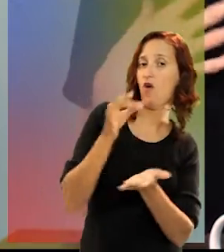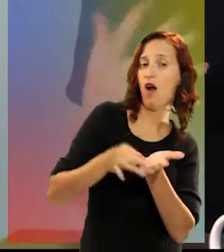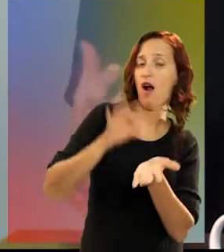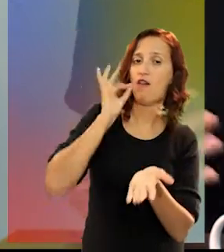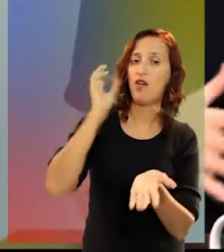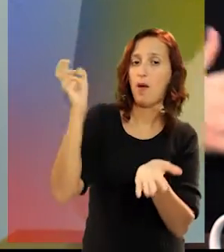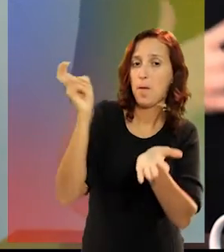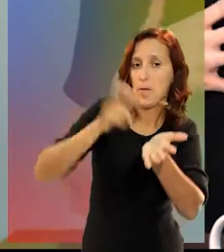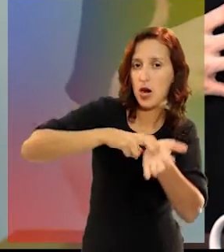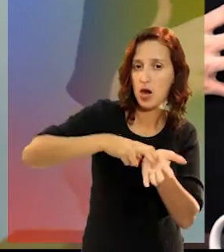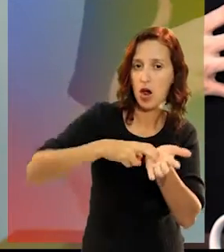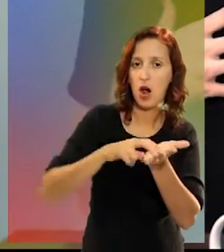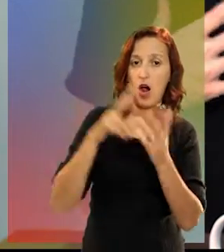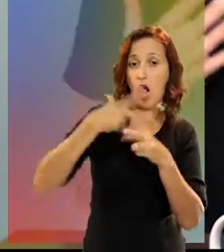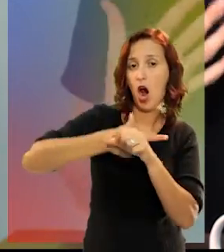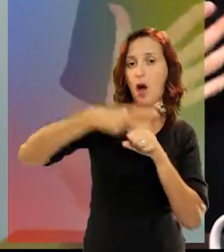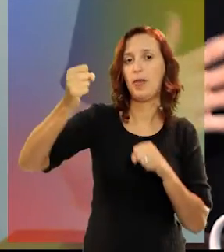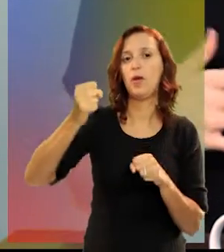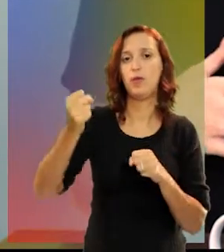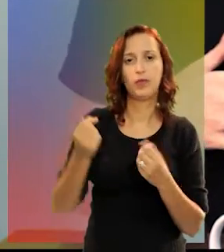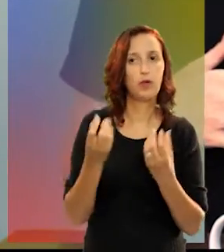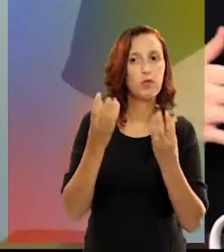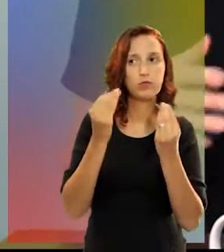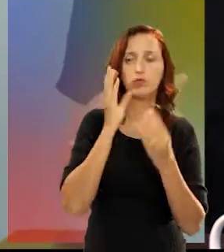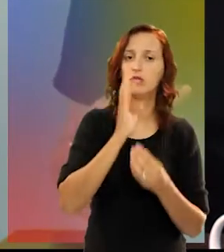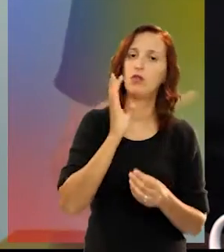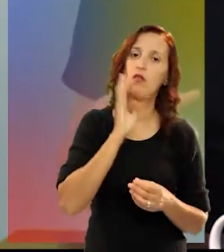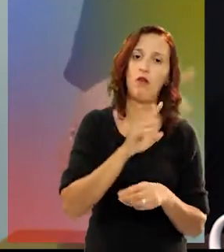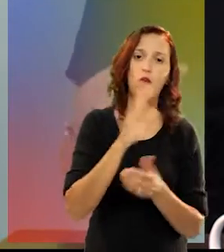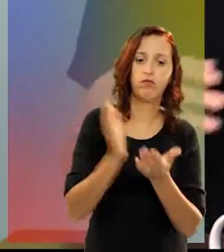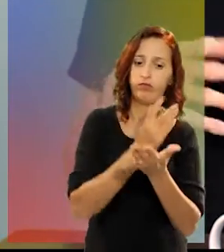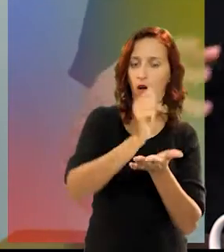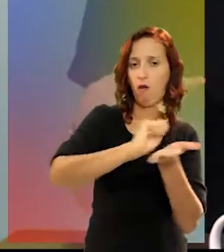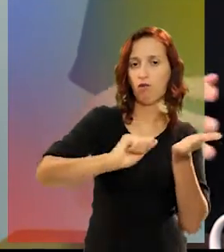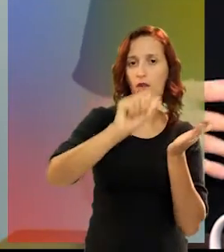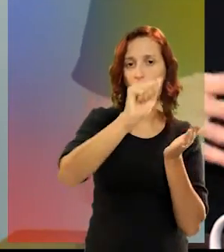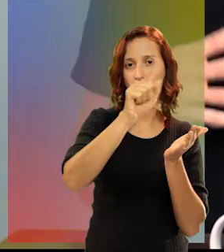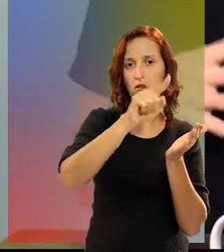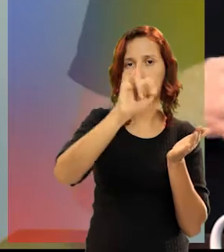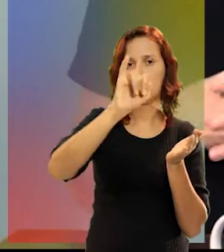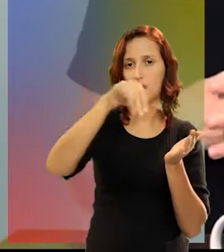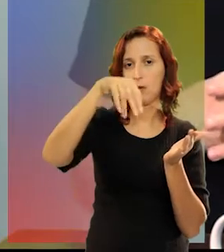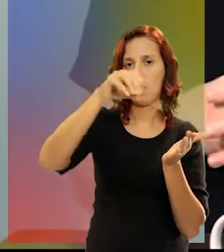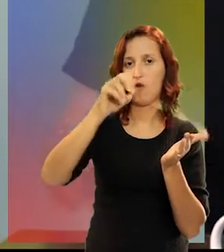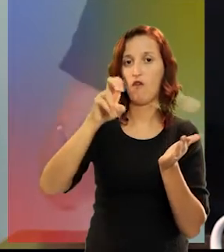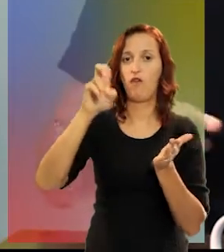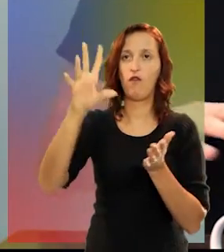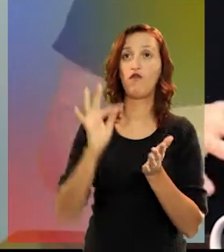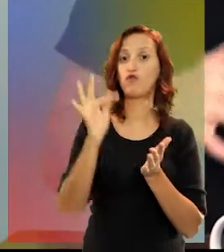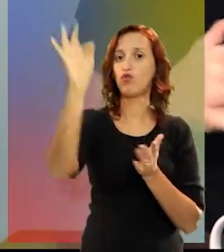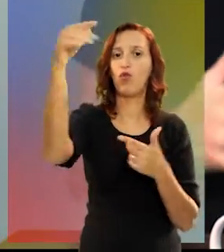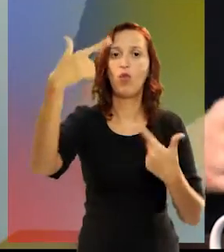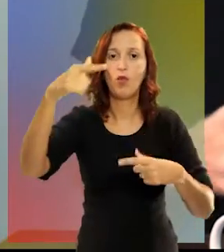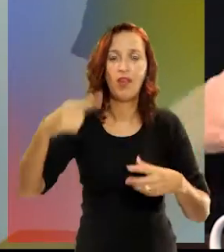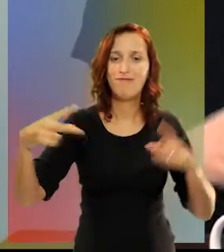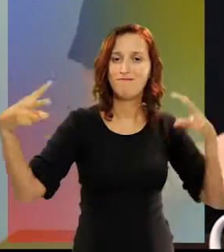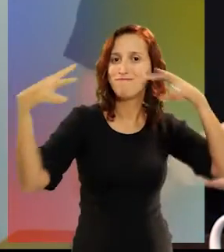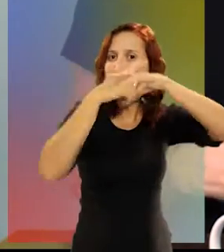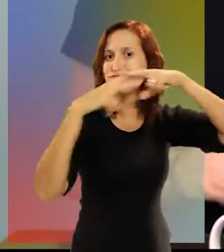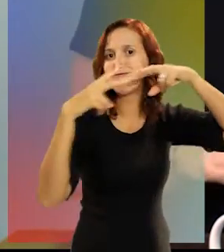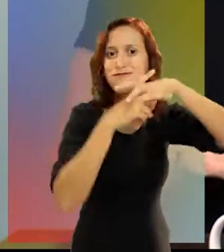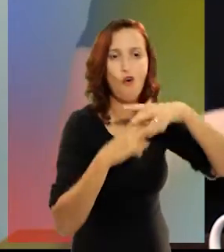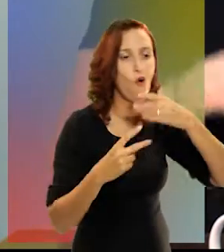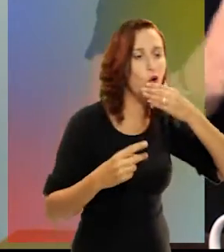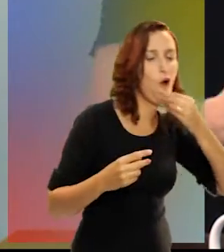Asimov é super positivo e fofinho, assim. Então, o futuro não tem conflito entre homem e máquina. O homem cria uma coisa e essa